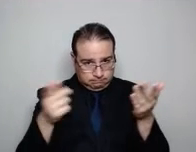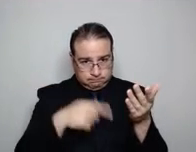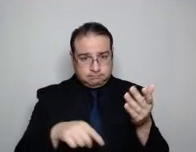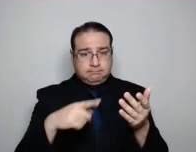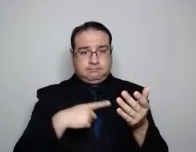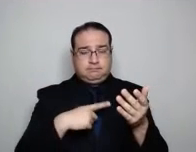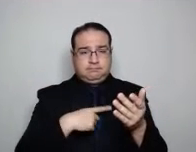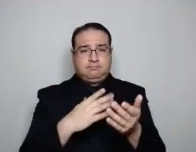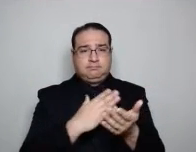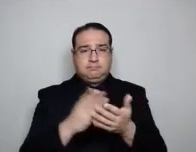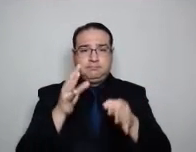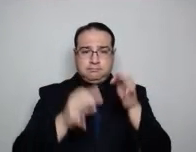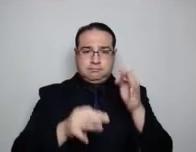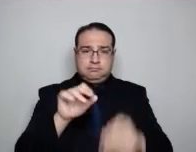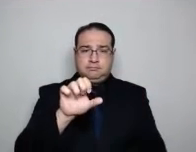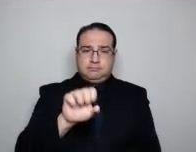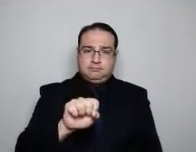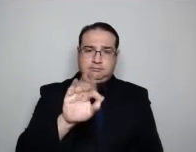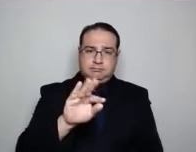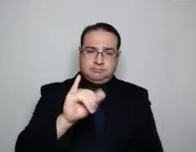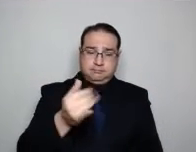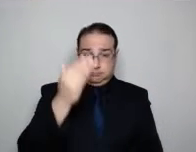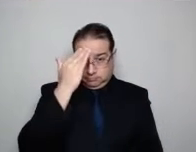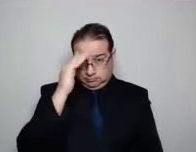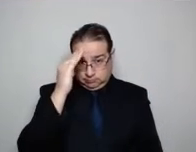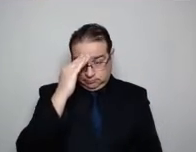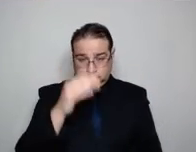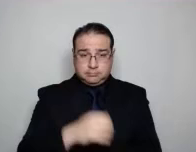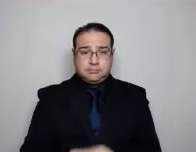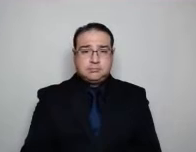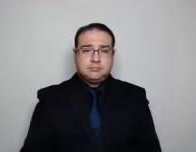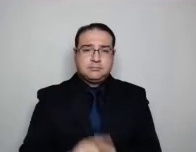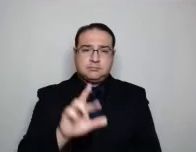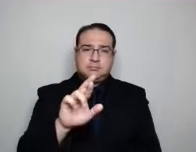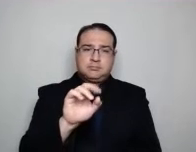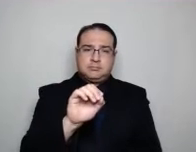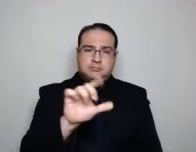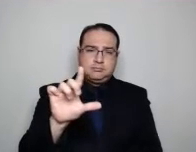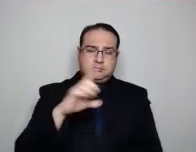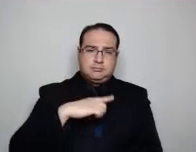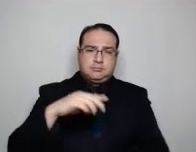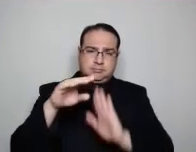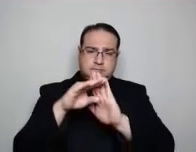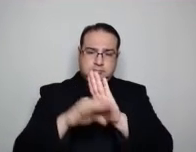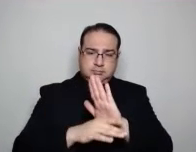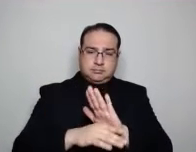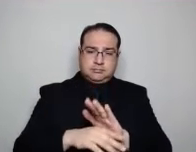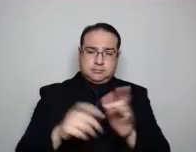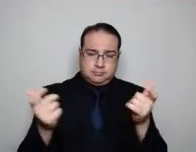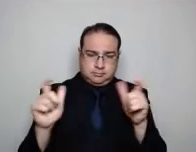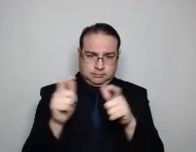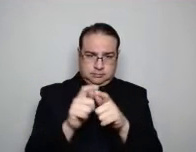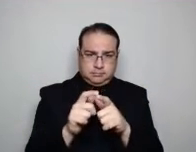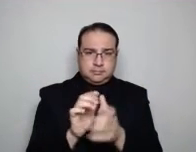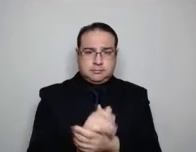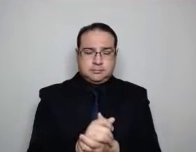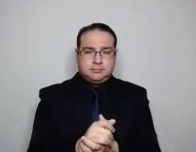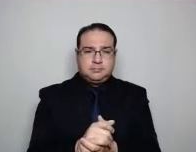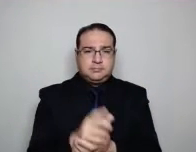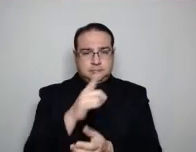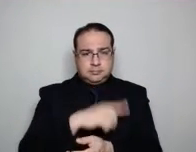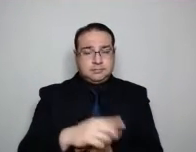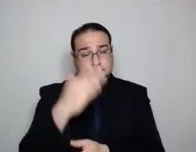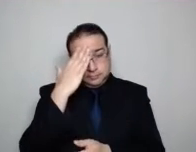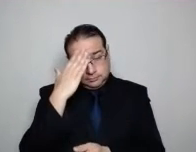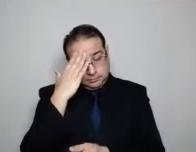STJ, que entendeu pelo rol taxativo, mas de forma mitigada. A gente prevê agora